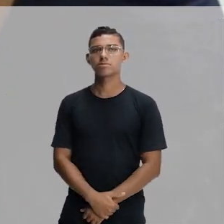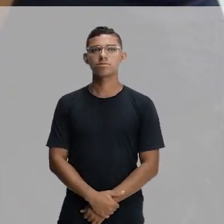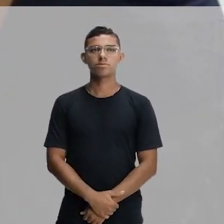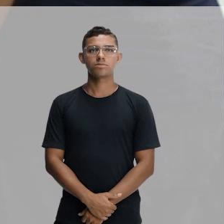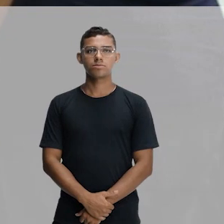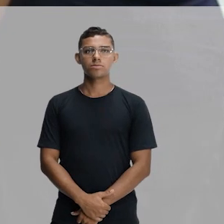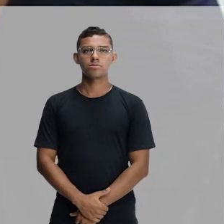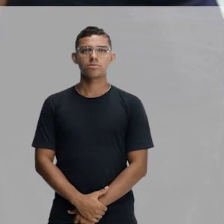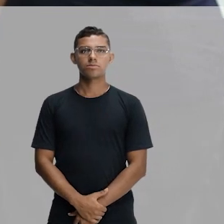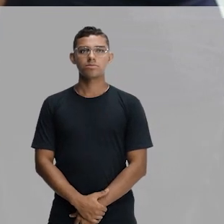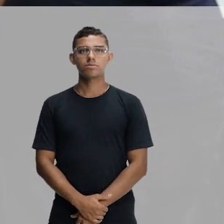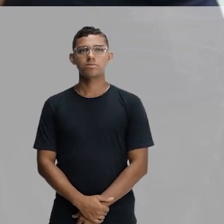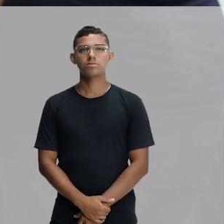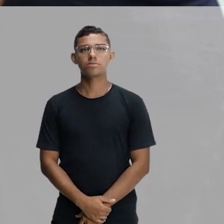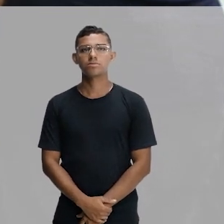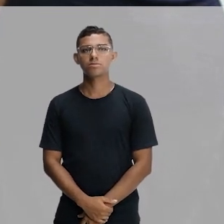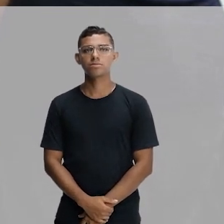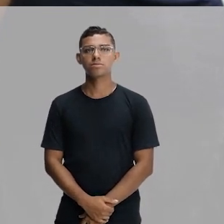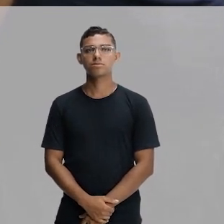Então,